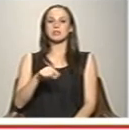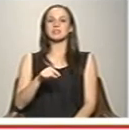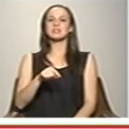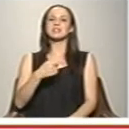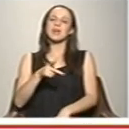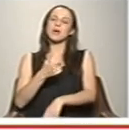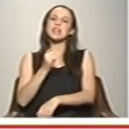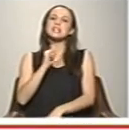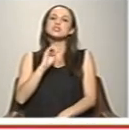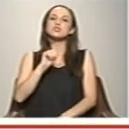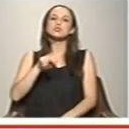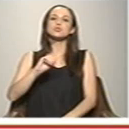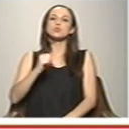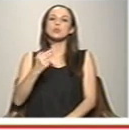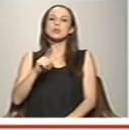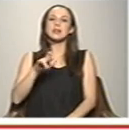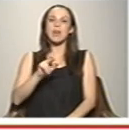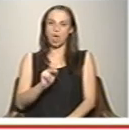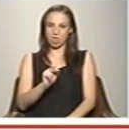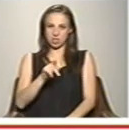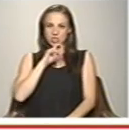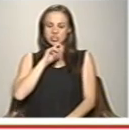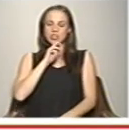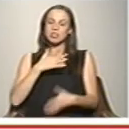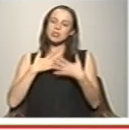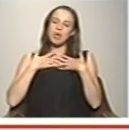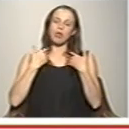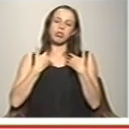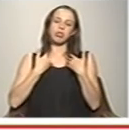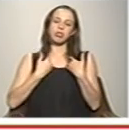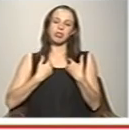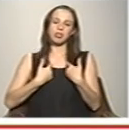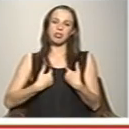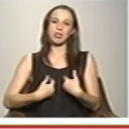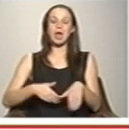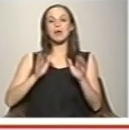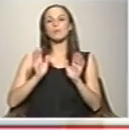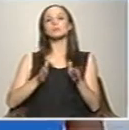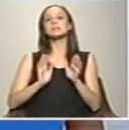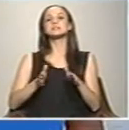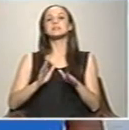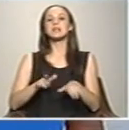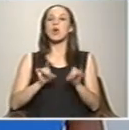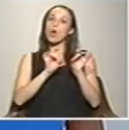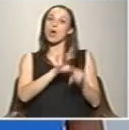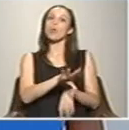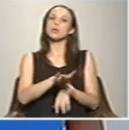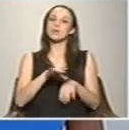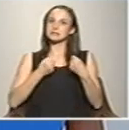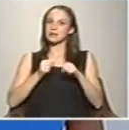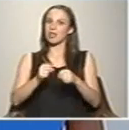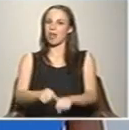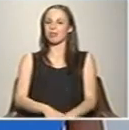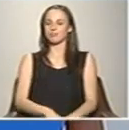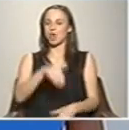substâncias químicas que, a nível cerebral, promovem o tal relaxamento que nós precisamos no combate à ansiedade. Portanto, umas torradas.